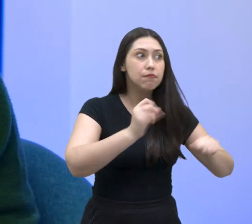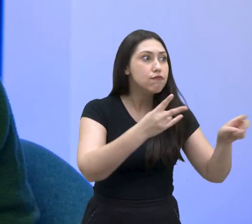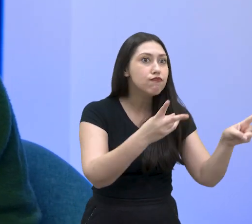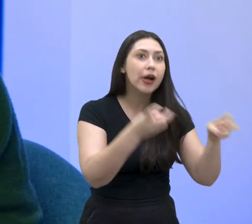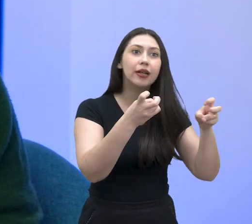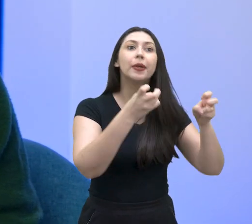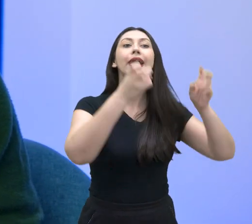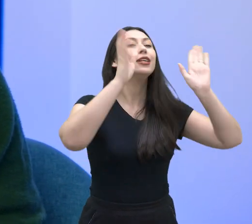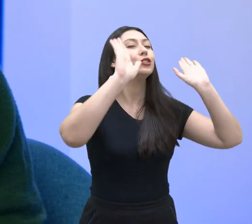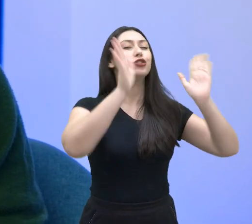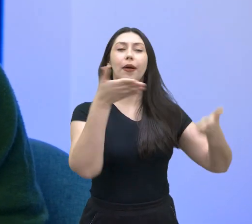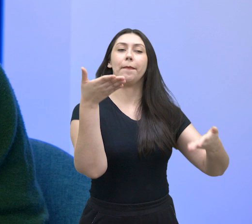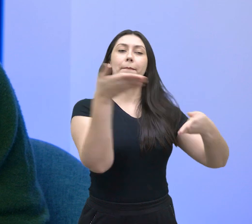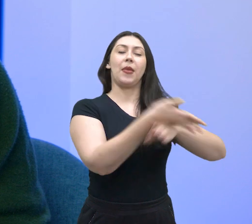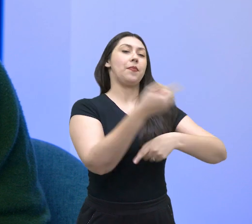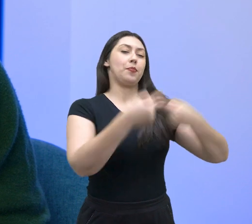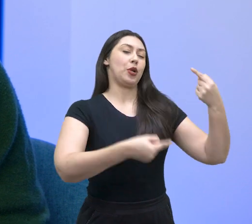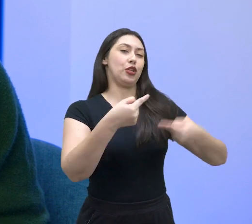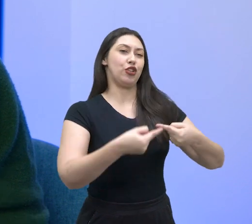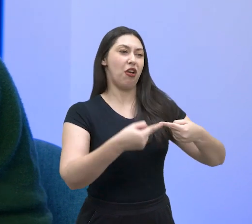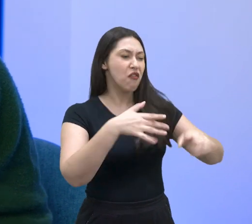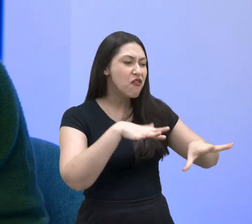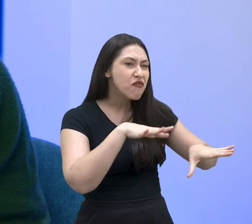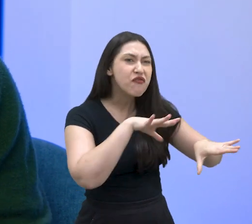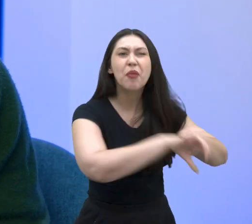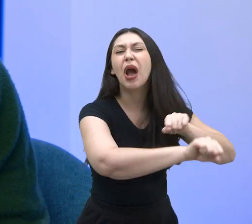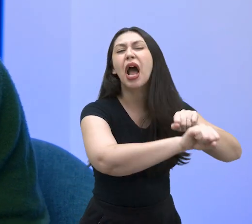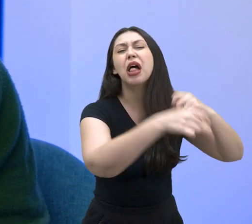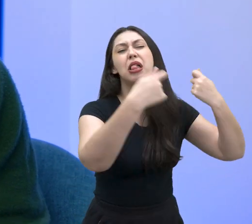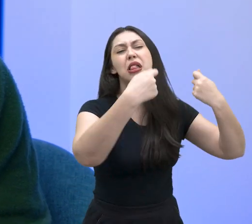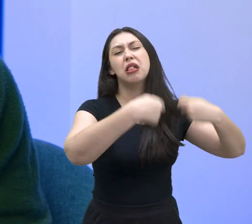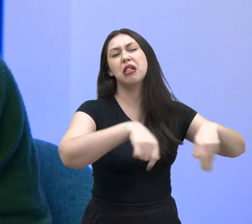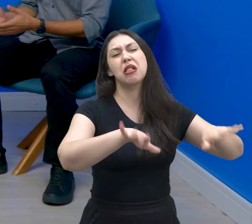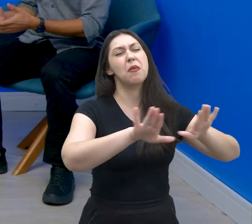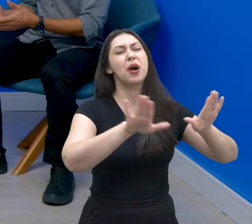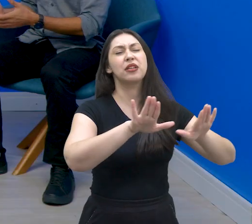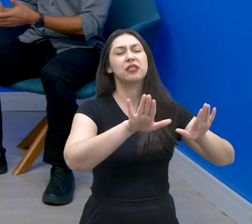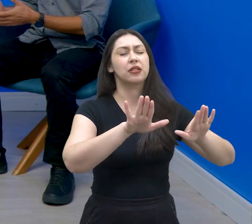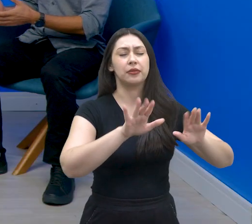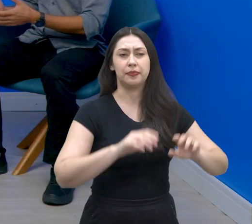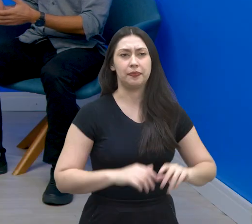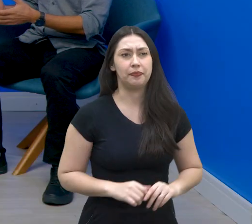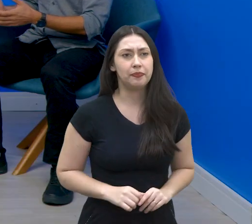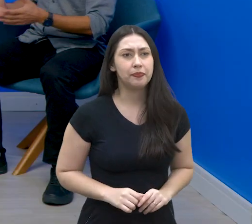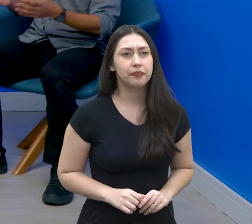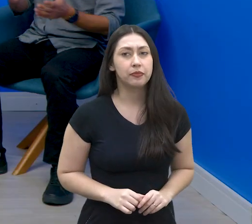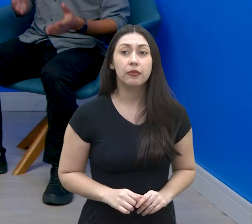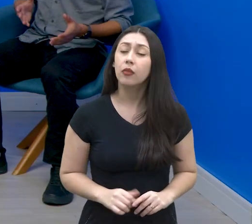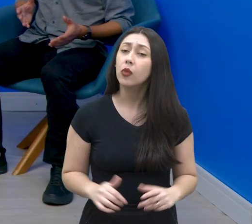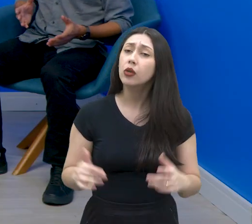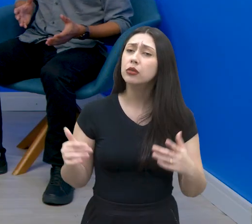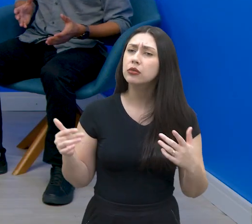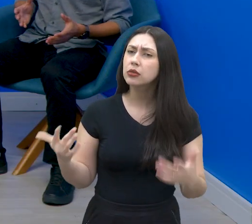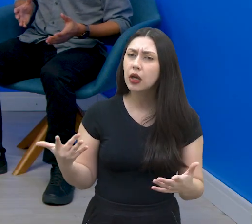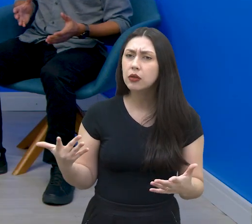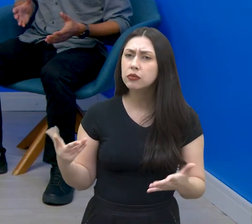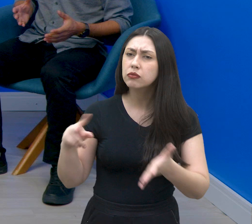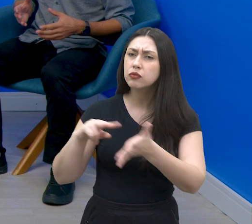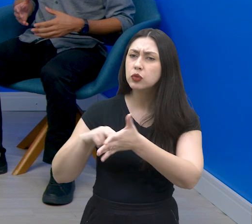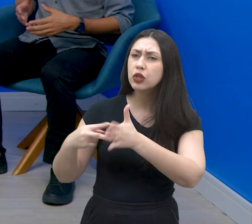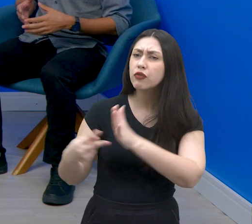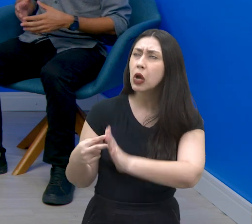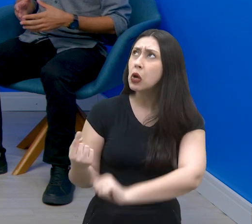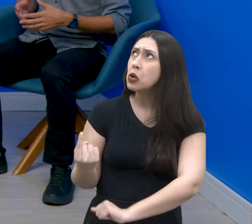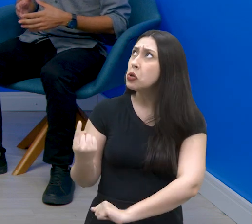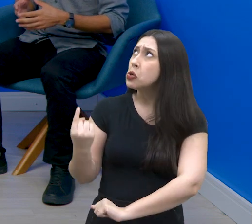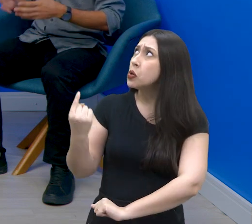diploma para me entender como alguém capaz de fazer política. Então pode-se dizer que desde o início da civilização,